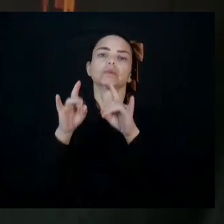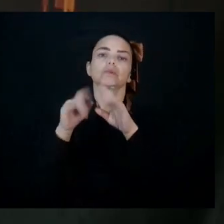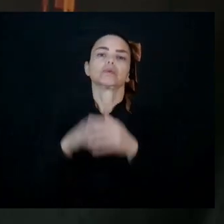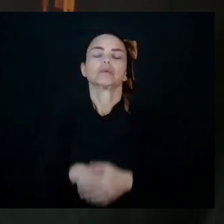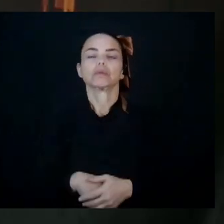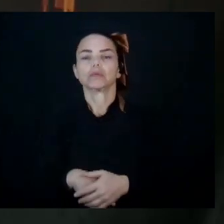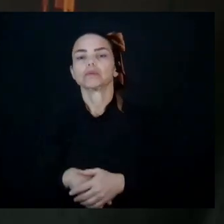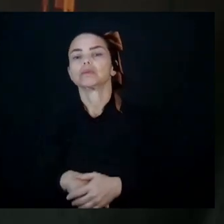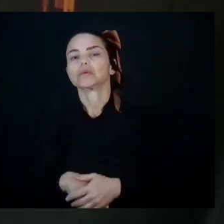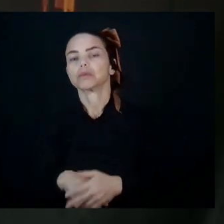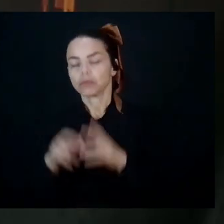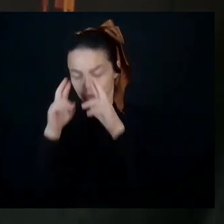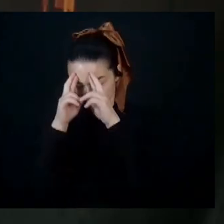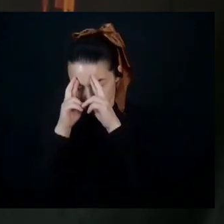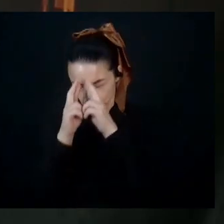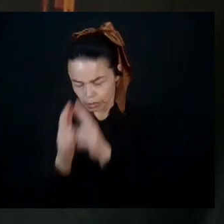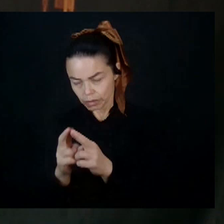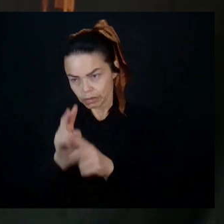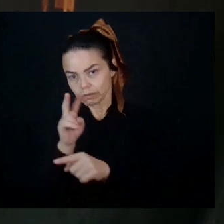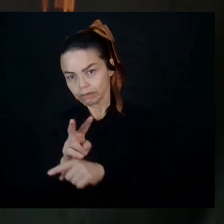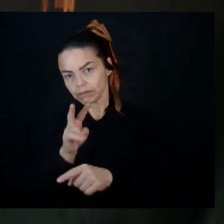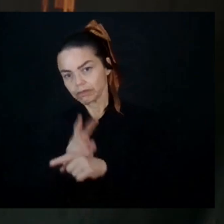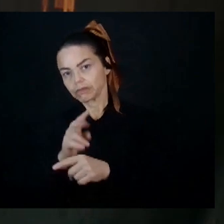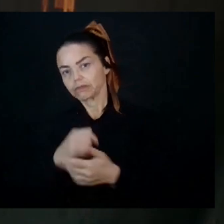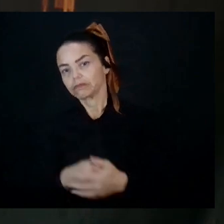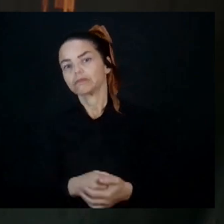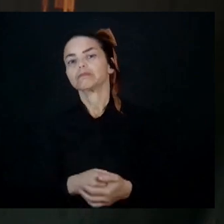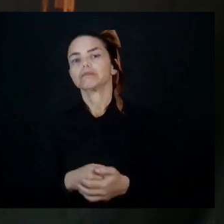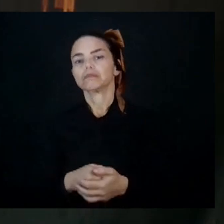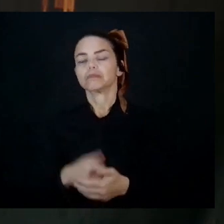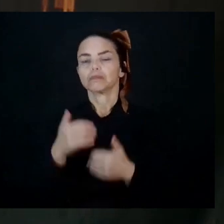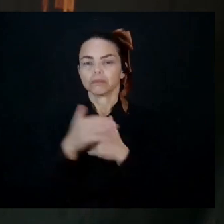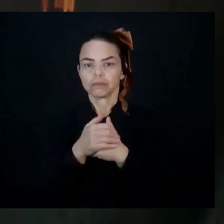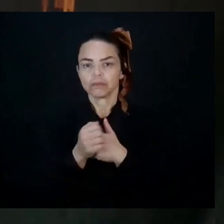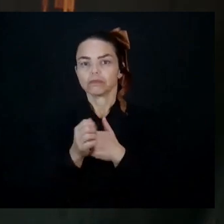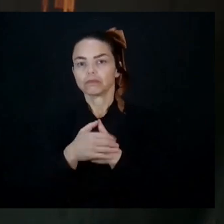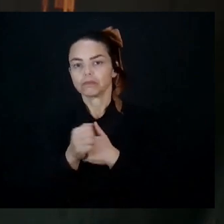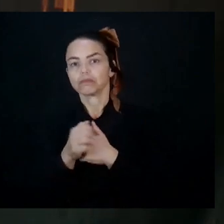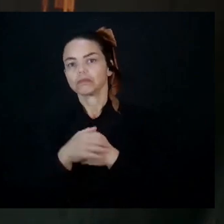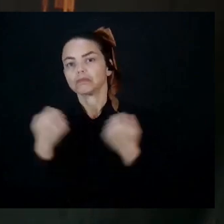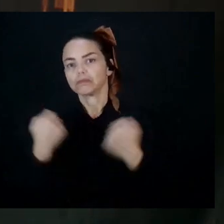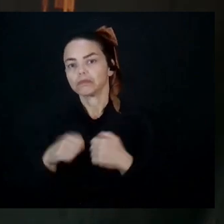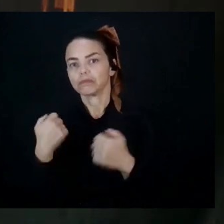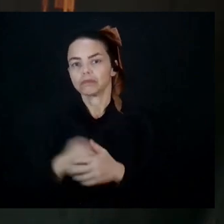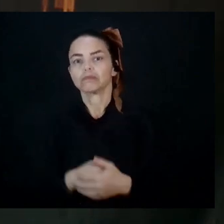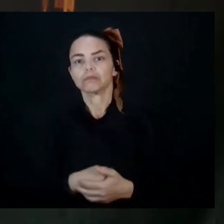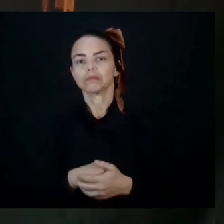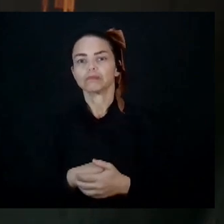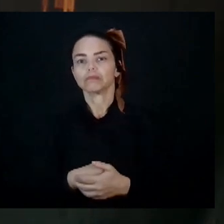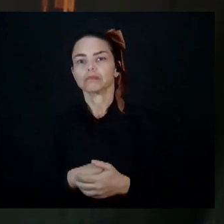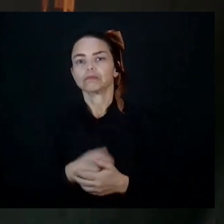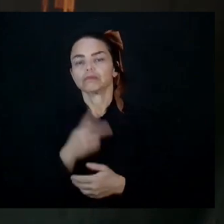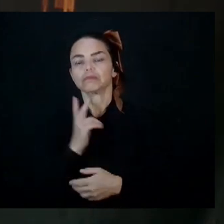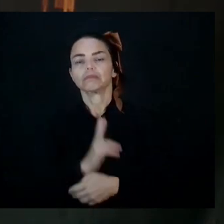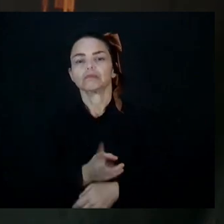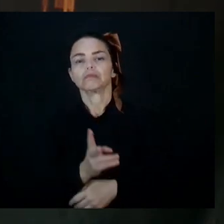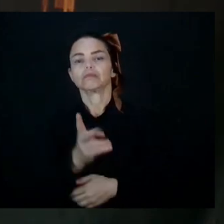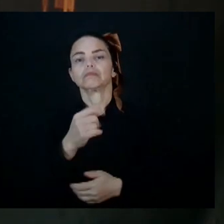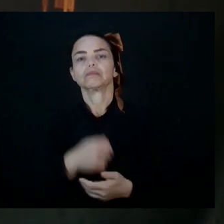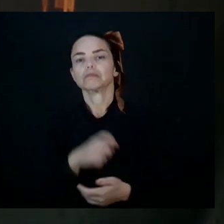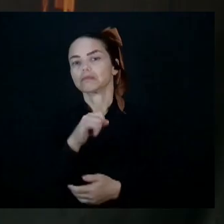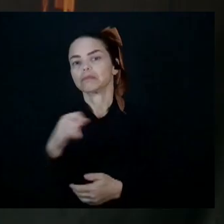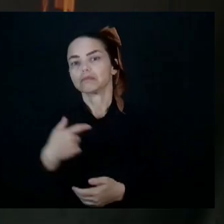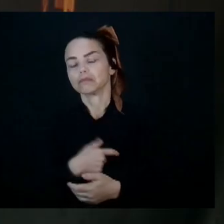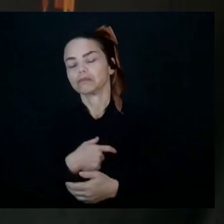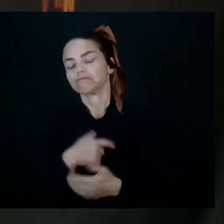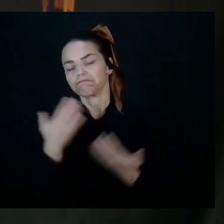esse cuidado, essa proteção, esse carinho precisa se perdurar por toda a vida. E se você suspeitar